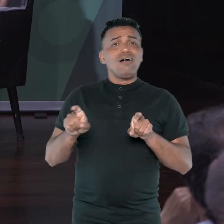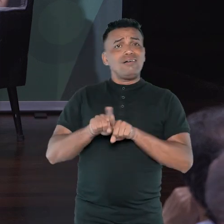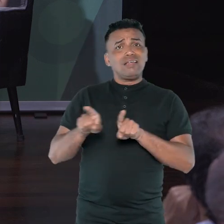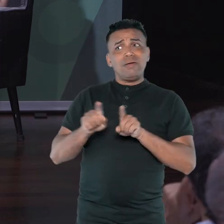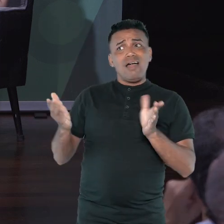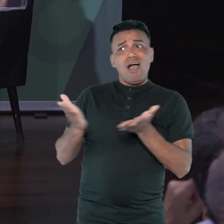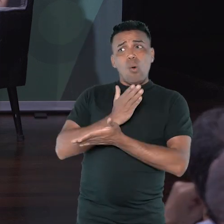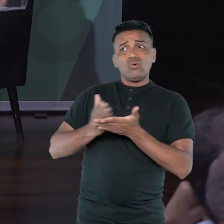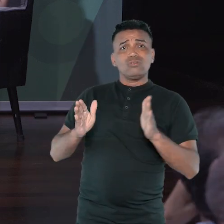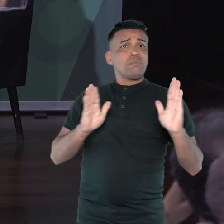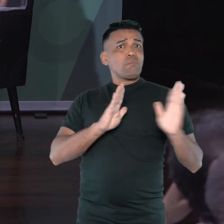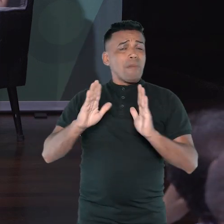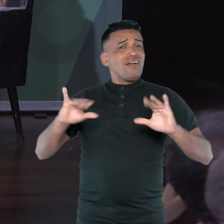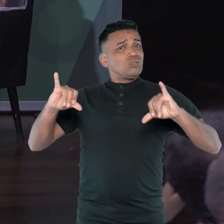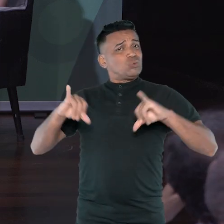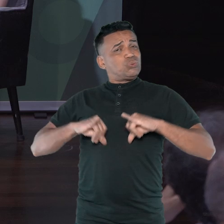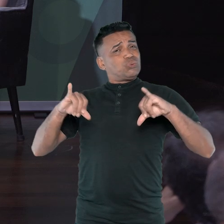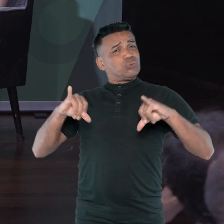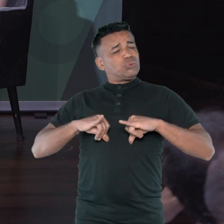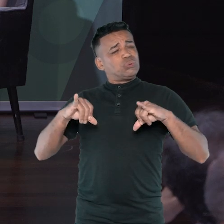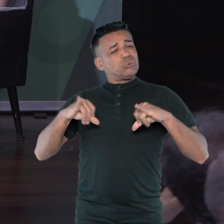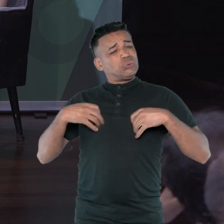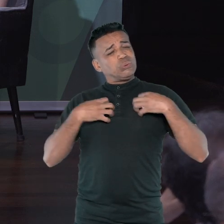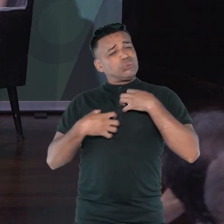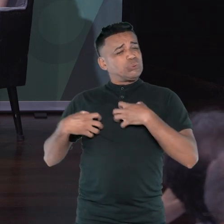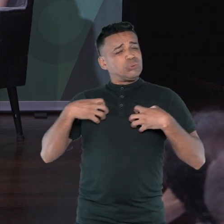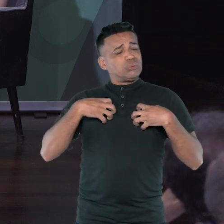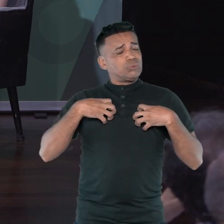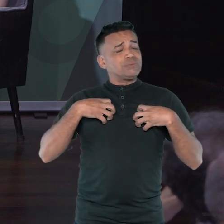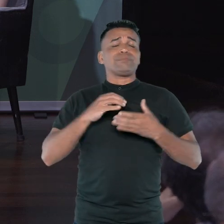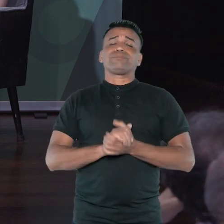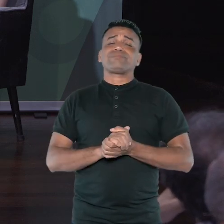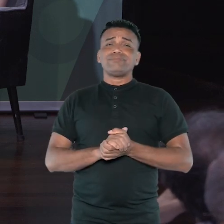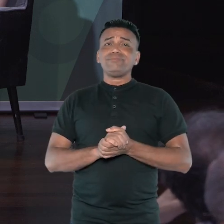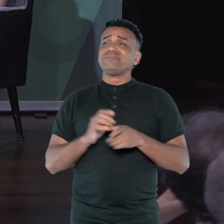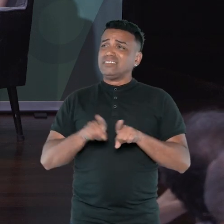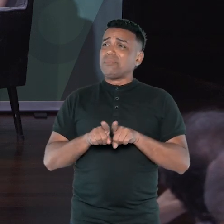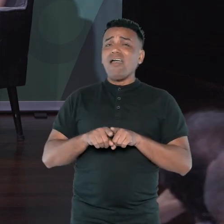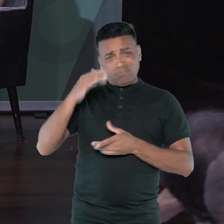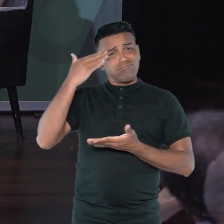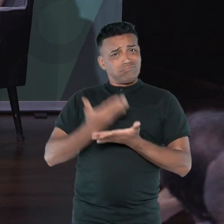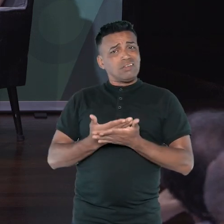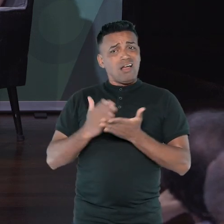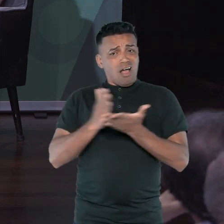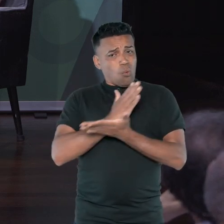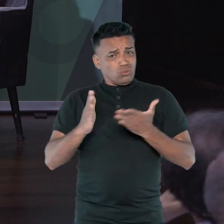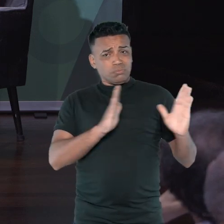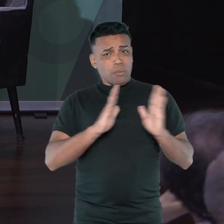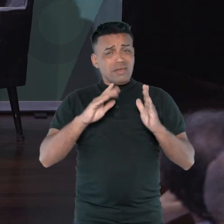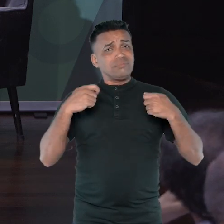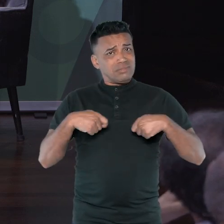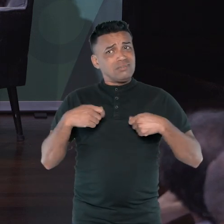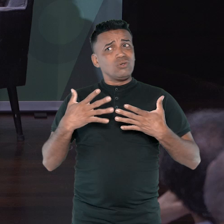como sofrimento. Mas, assim, é preciso a gente apostar também que em alguns momentos esse sofrimento faz parte do